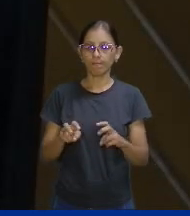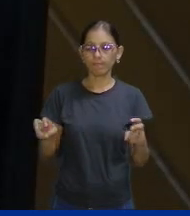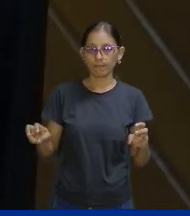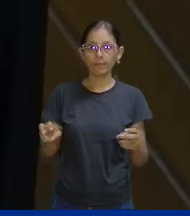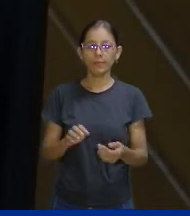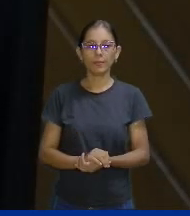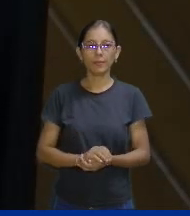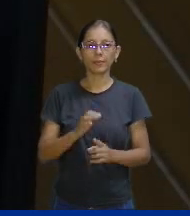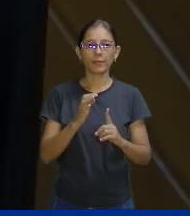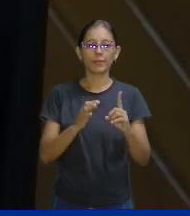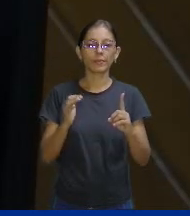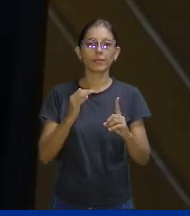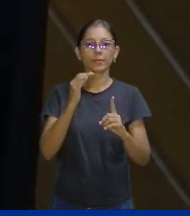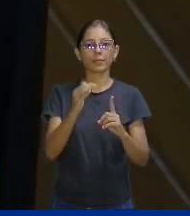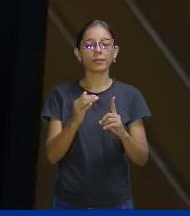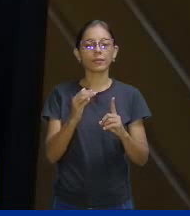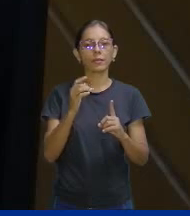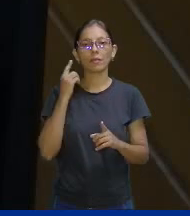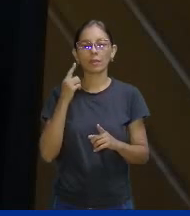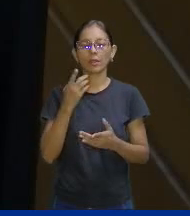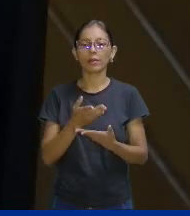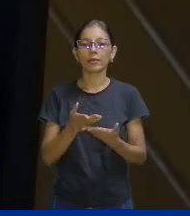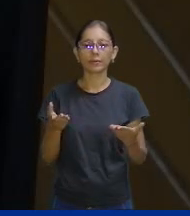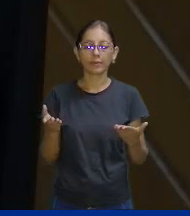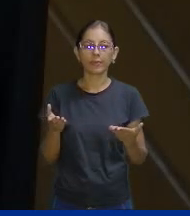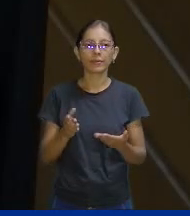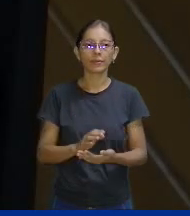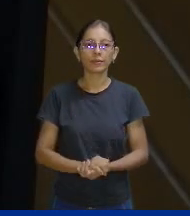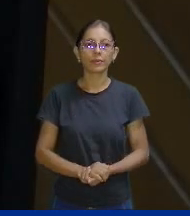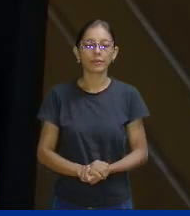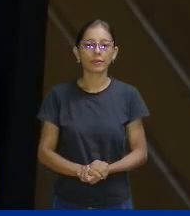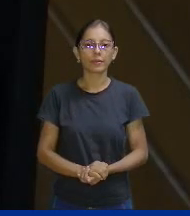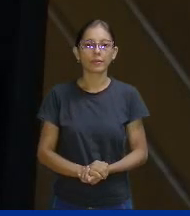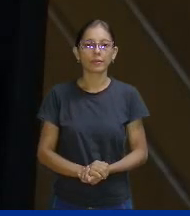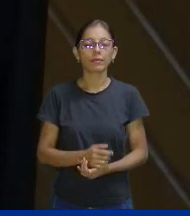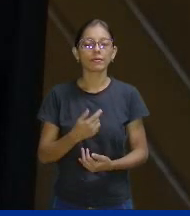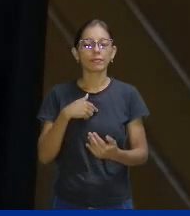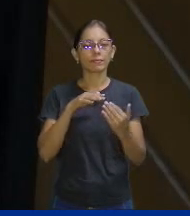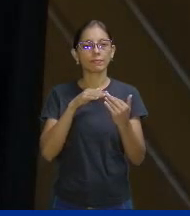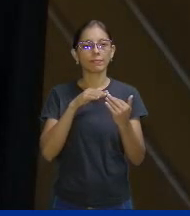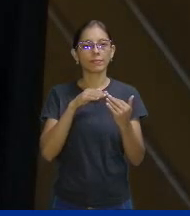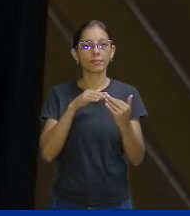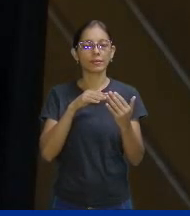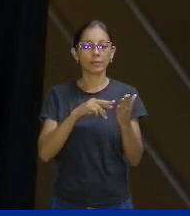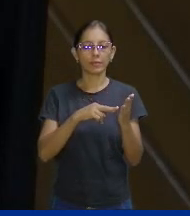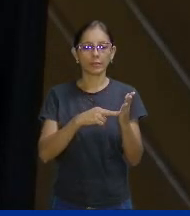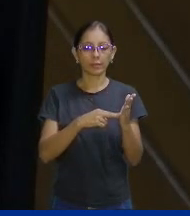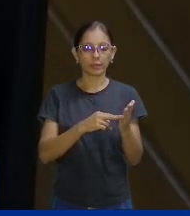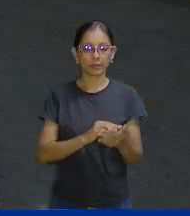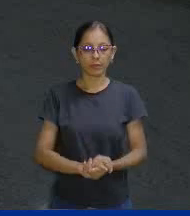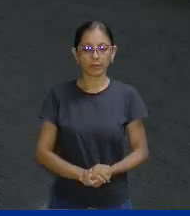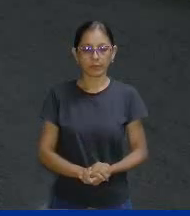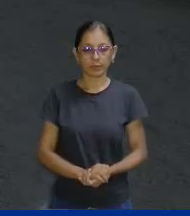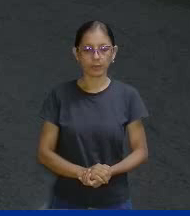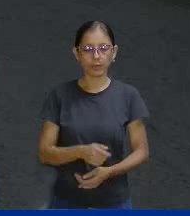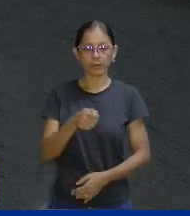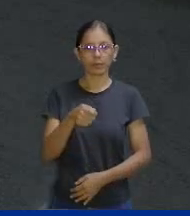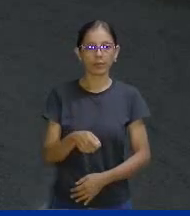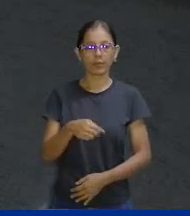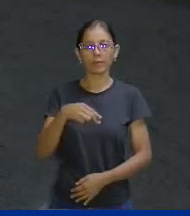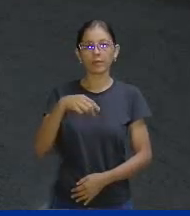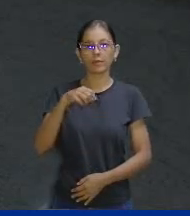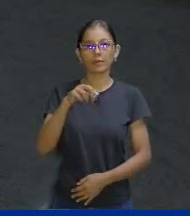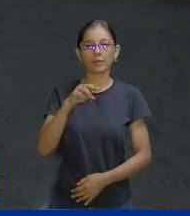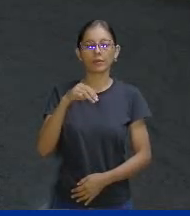Eleitoral, advogados presentes, demais serventuários, eu acompanho o voto do relator. Juiz Normando de Souza.